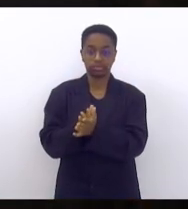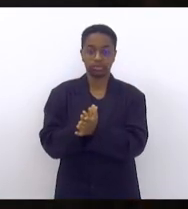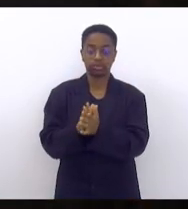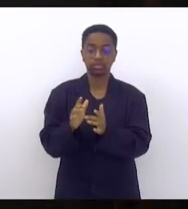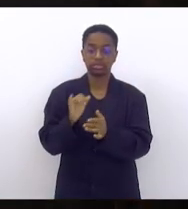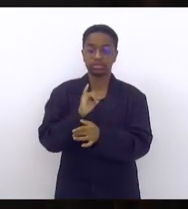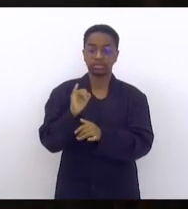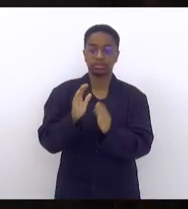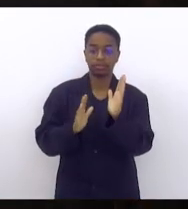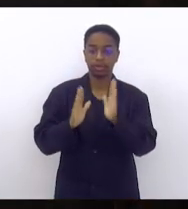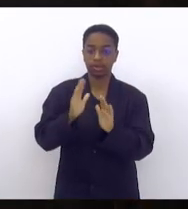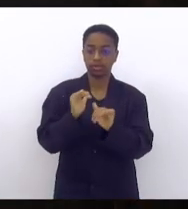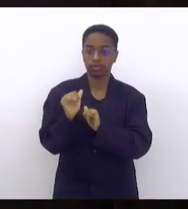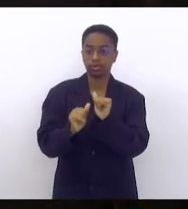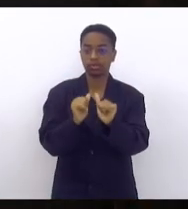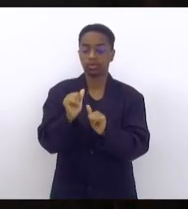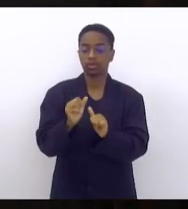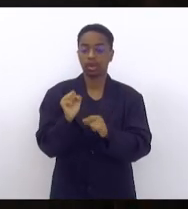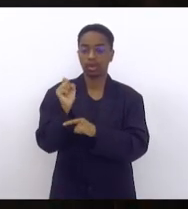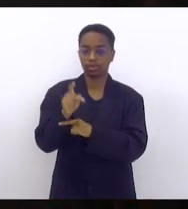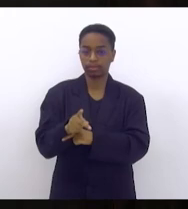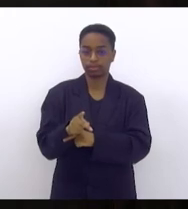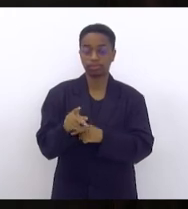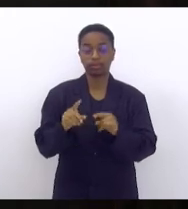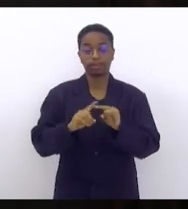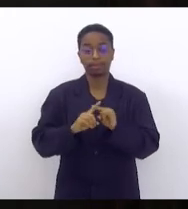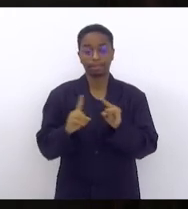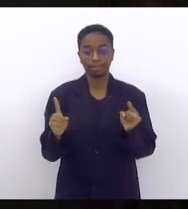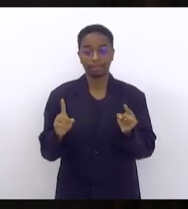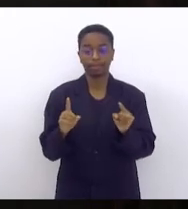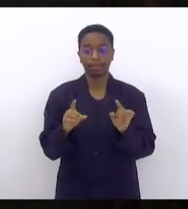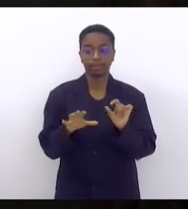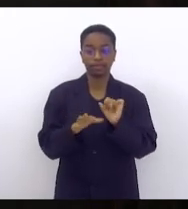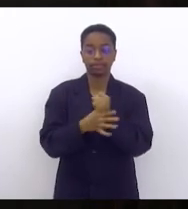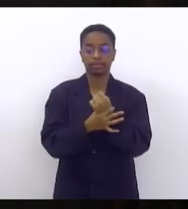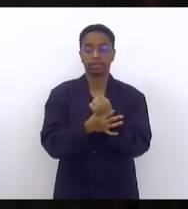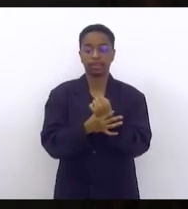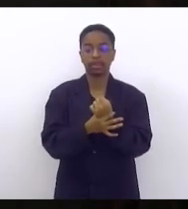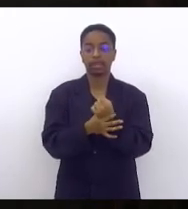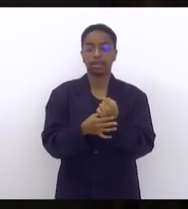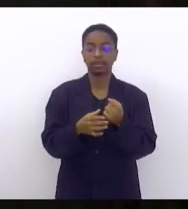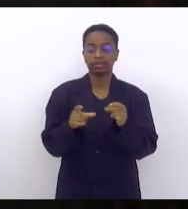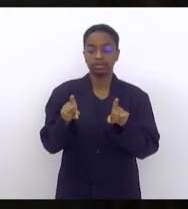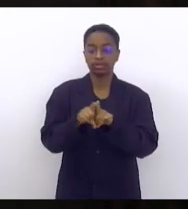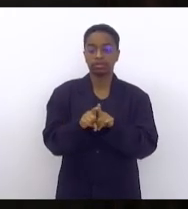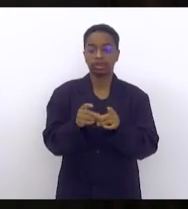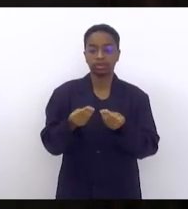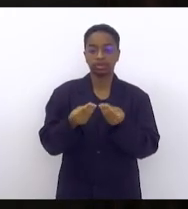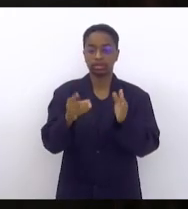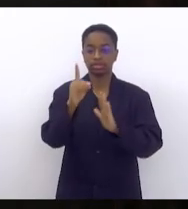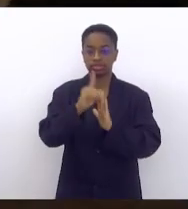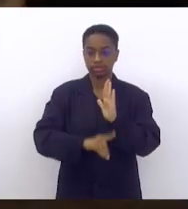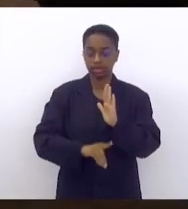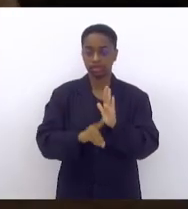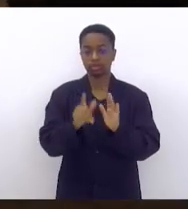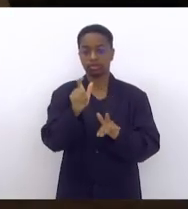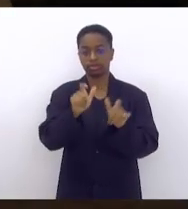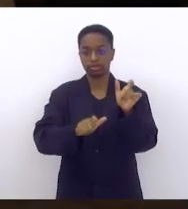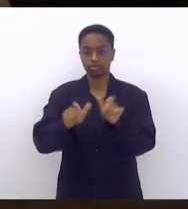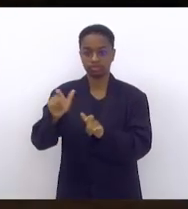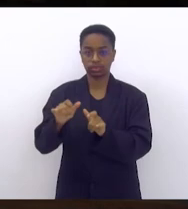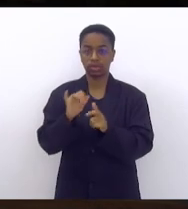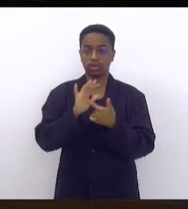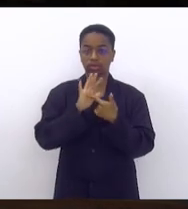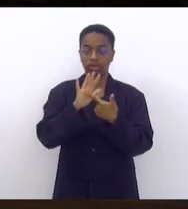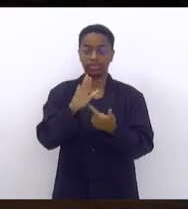Previdência, diga-se de passagem aqui. Mas essa garantia da insalubridade garante o direito dele se aposentar mais cedo